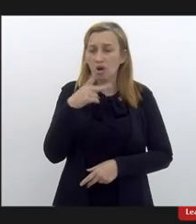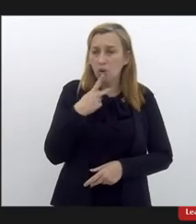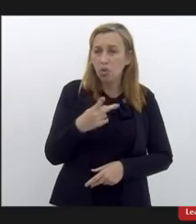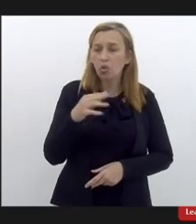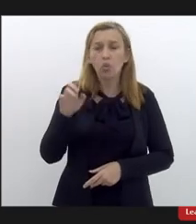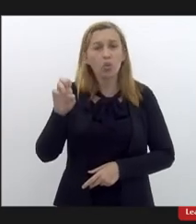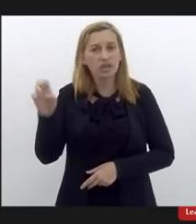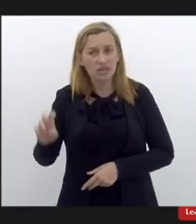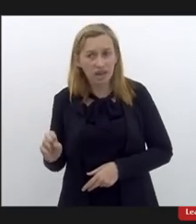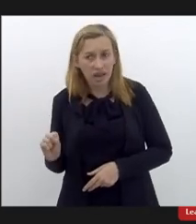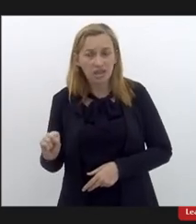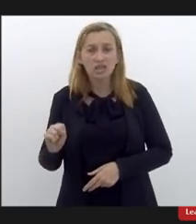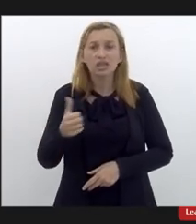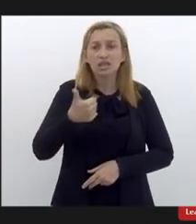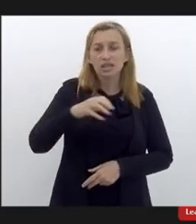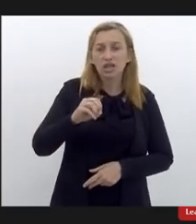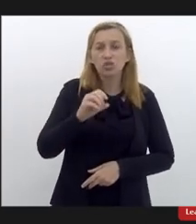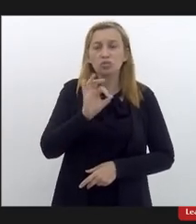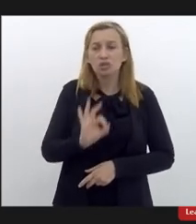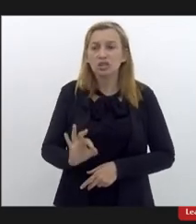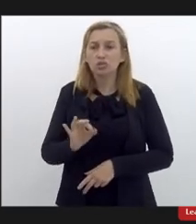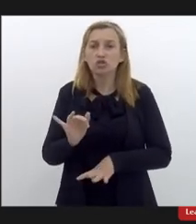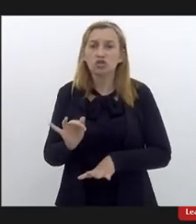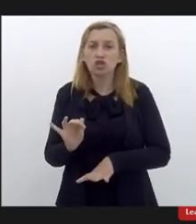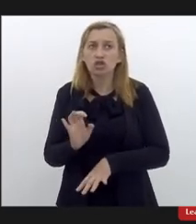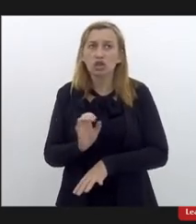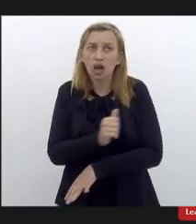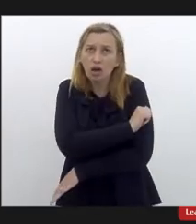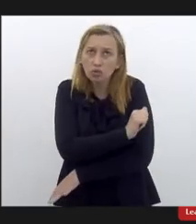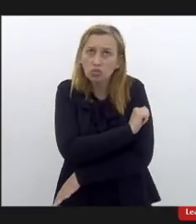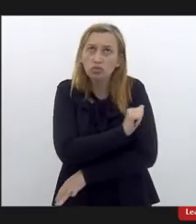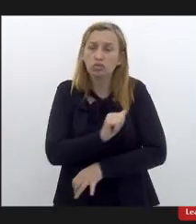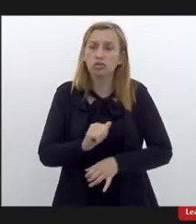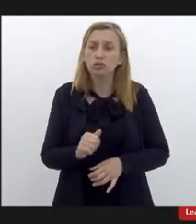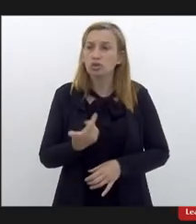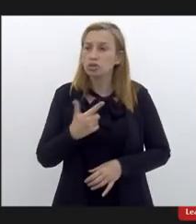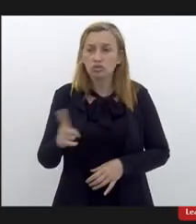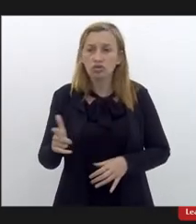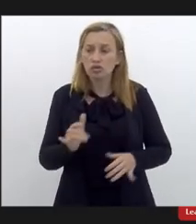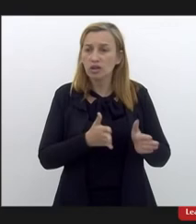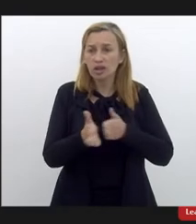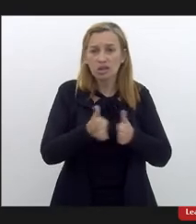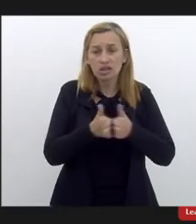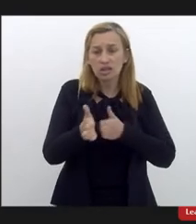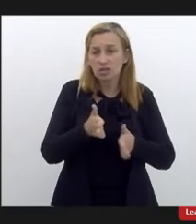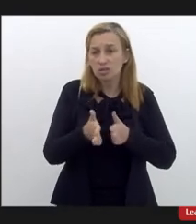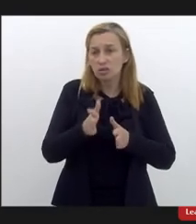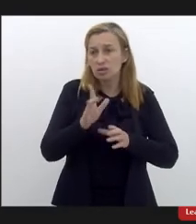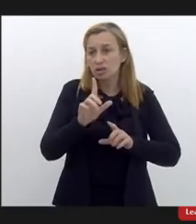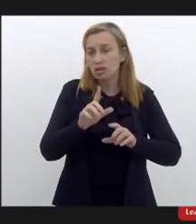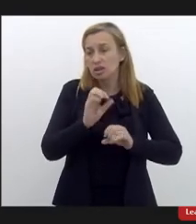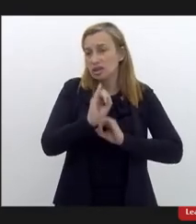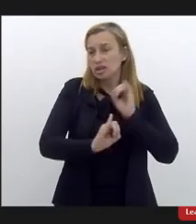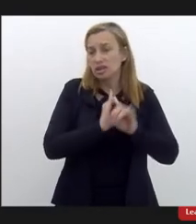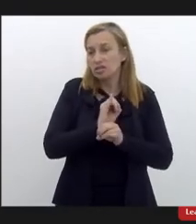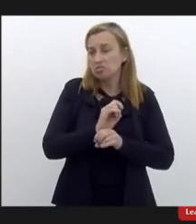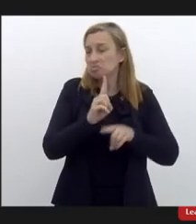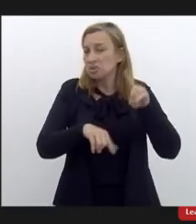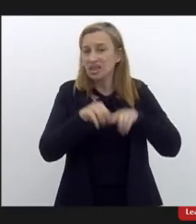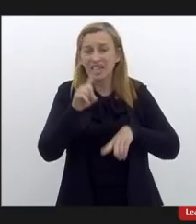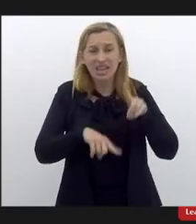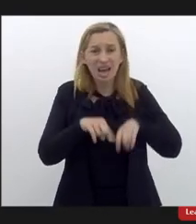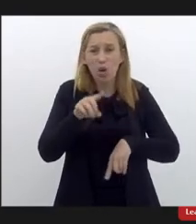ISERJ nós temos cerca de 10% de alunos que não tiveram acesso à internet, então nós não tivemos nenhum tipo de material